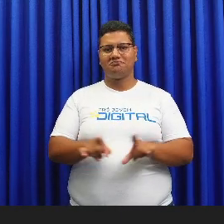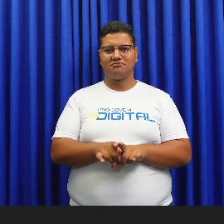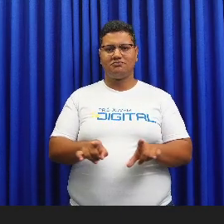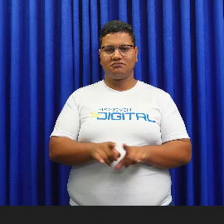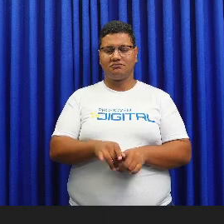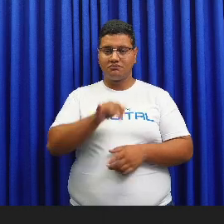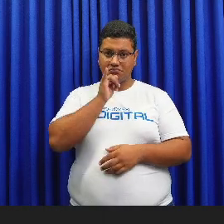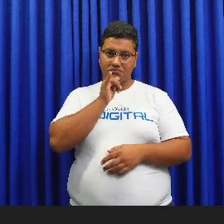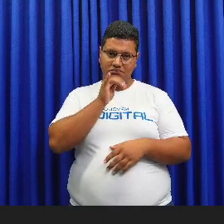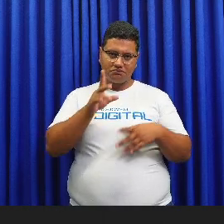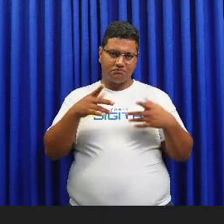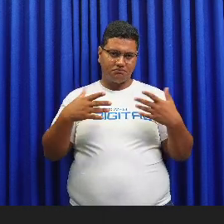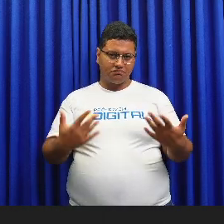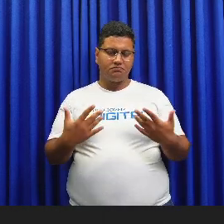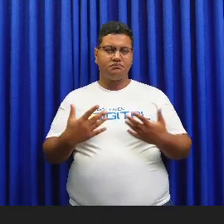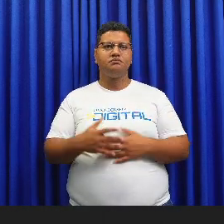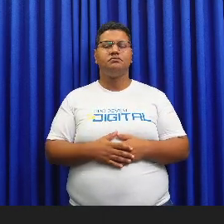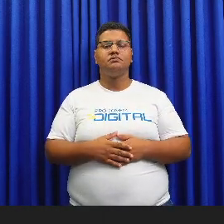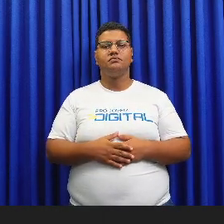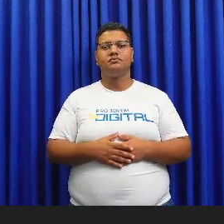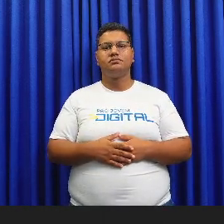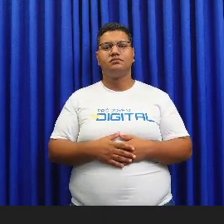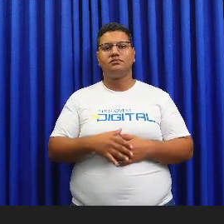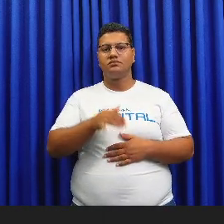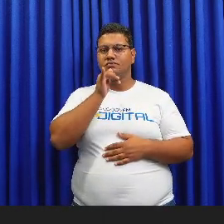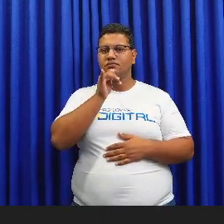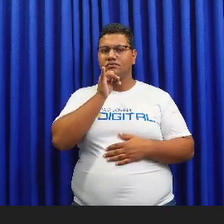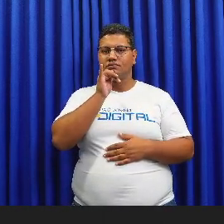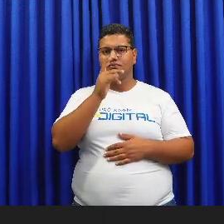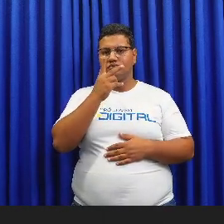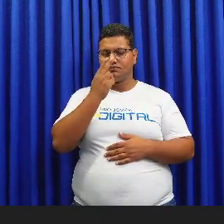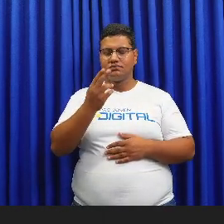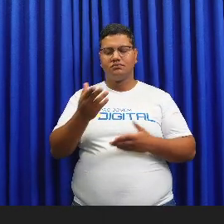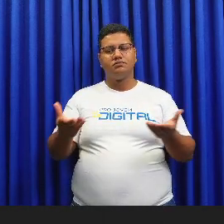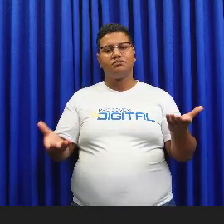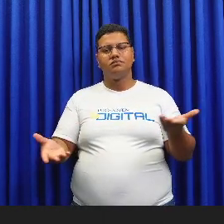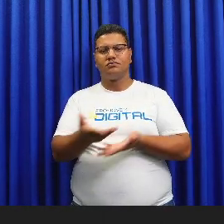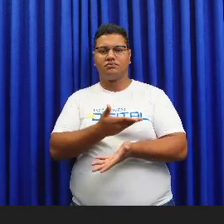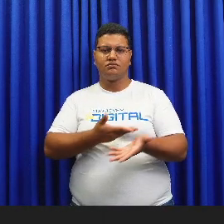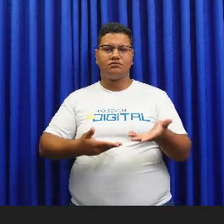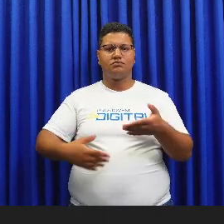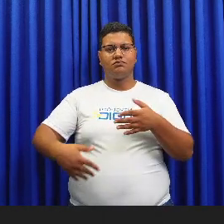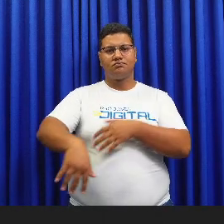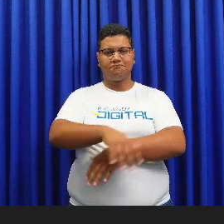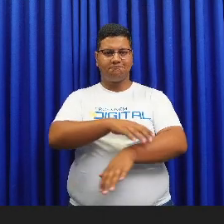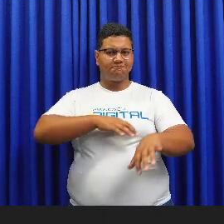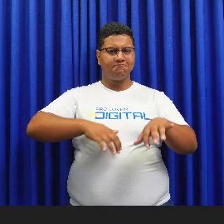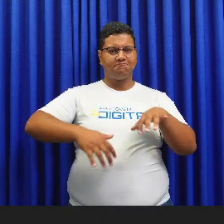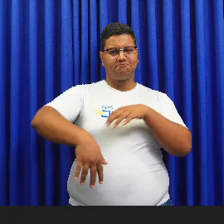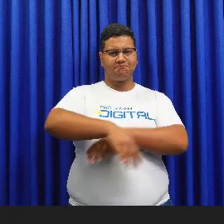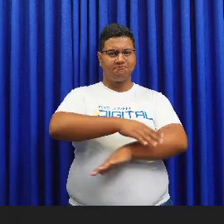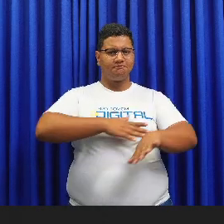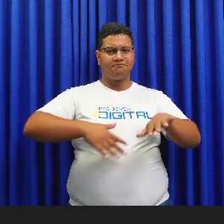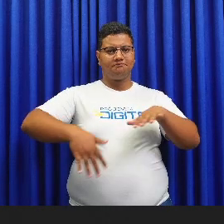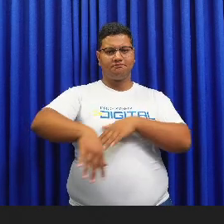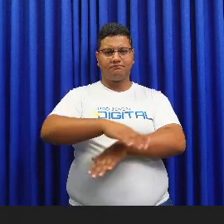Isso aqui é chovendo molhado, tá? Se a gente passear um pouquinho aqui